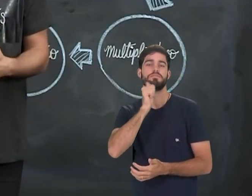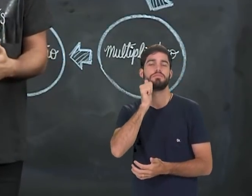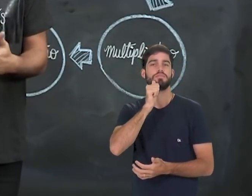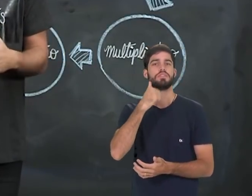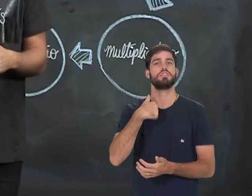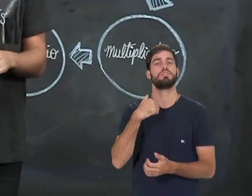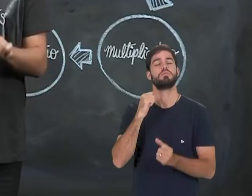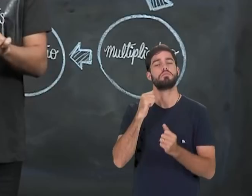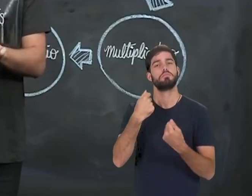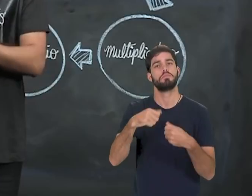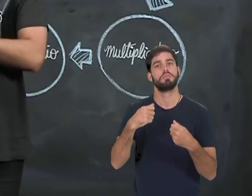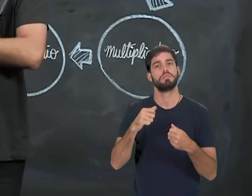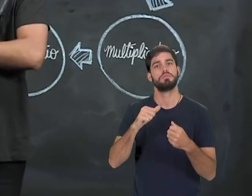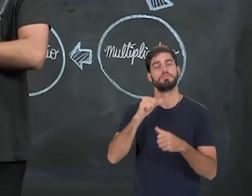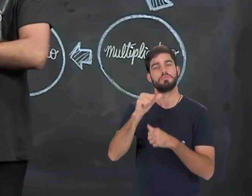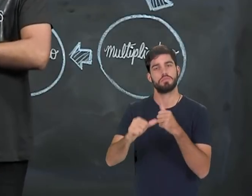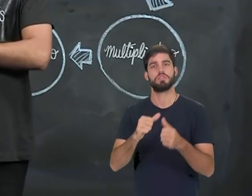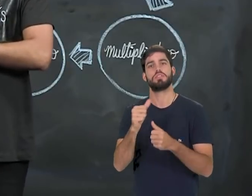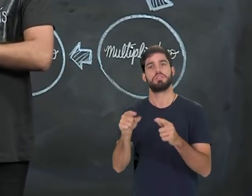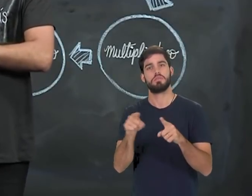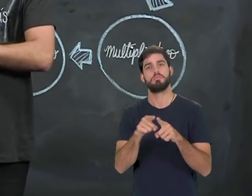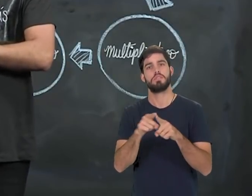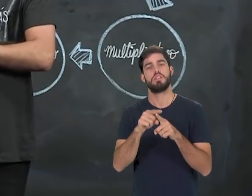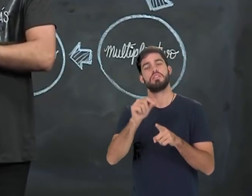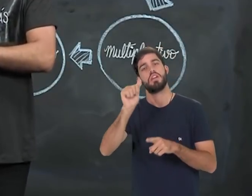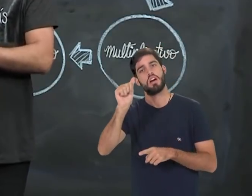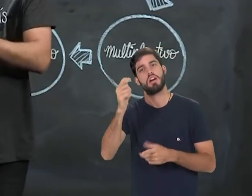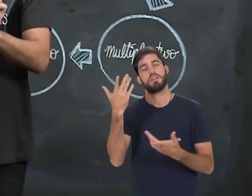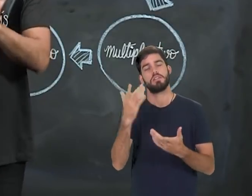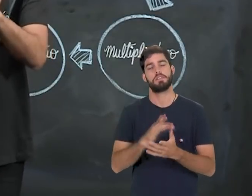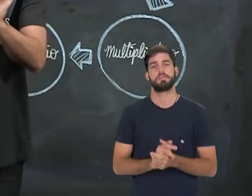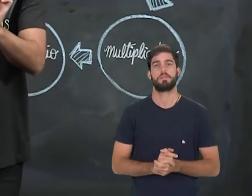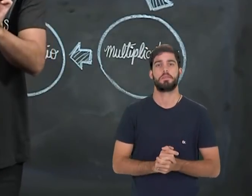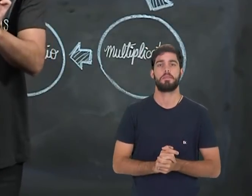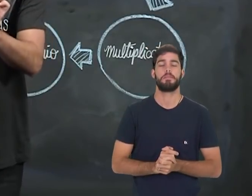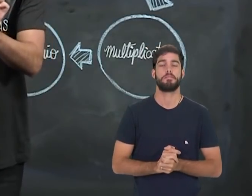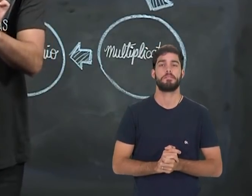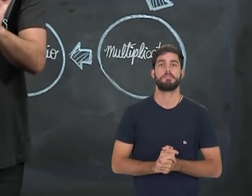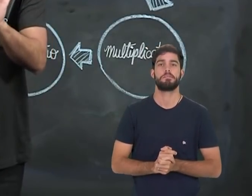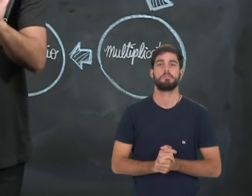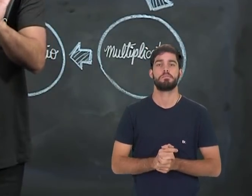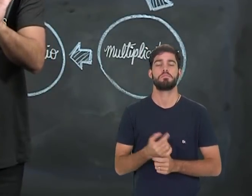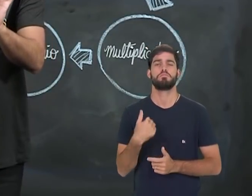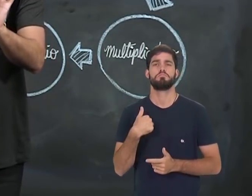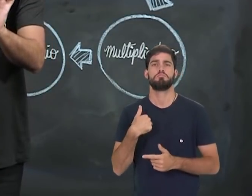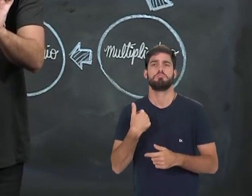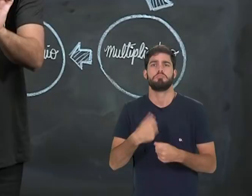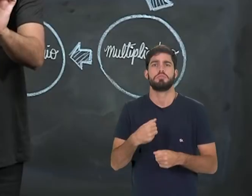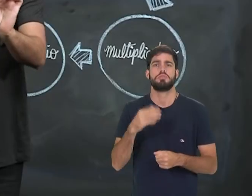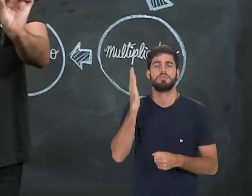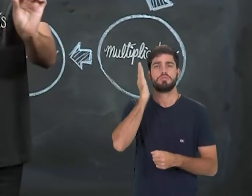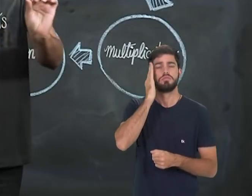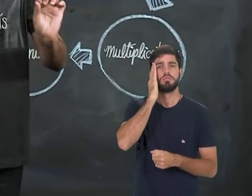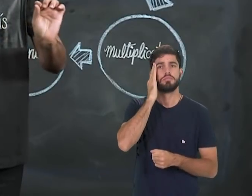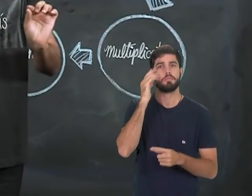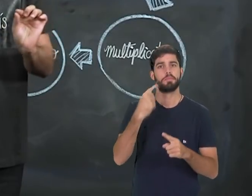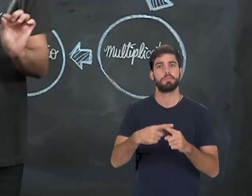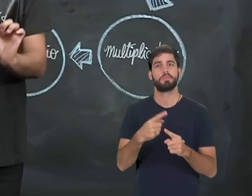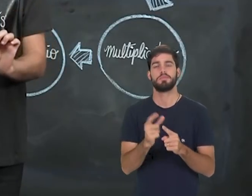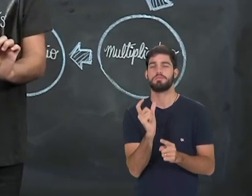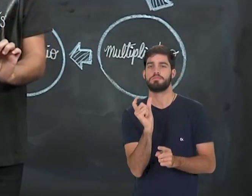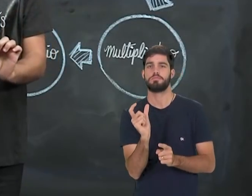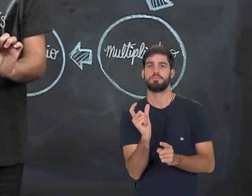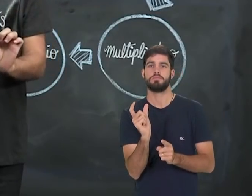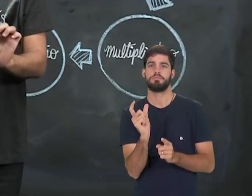ter que variar. Então, o numeral, nesse caso aqui, ele pode variar também, ok? É importante a gente perceber isso porque as palavras elas estão combinadas dentro